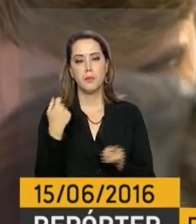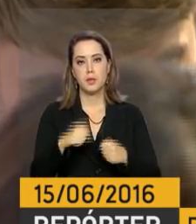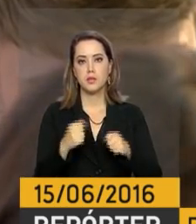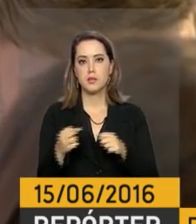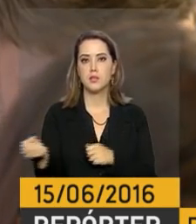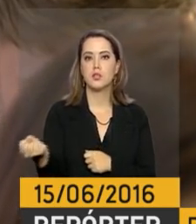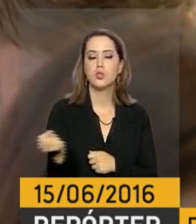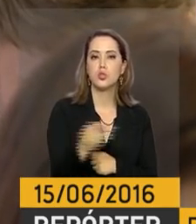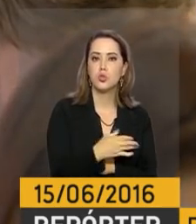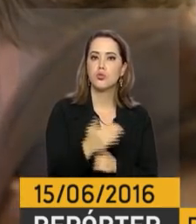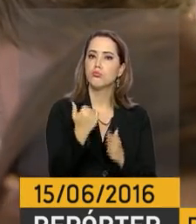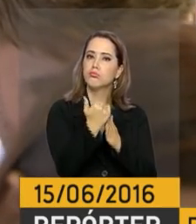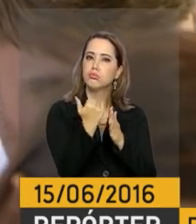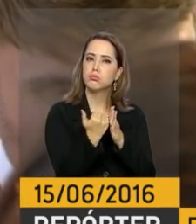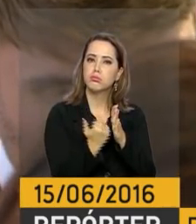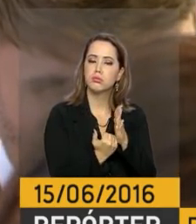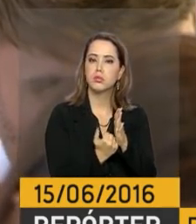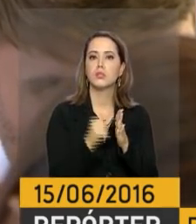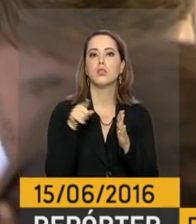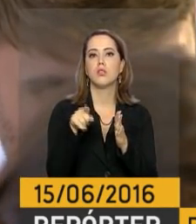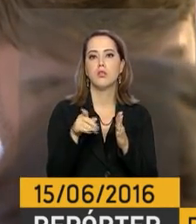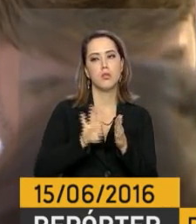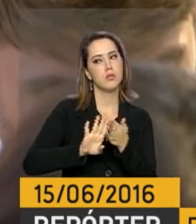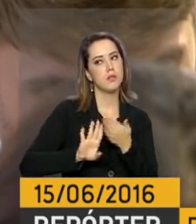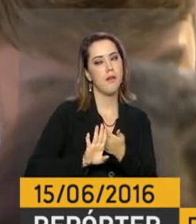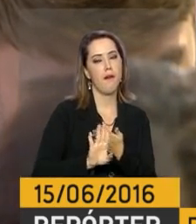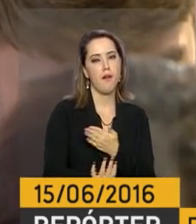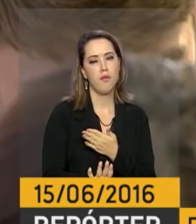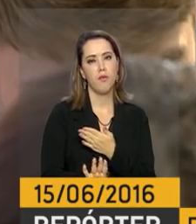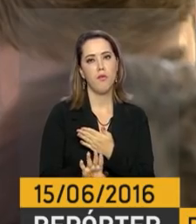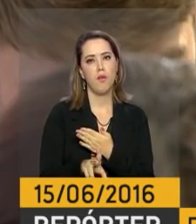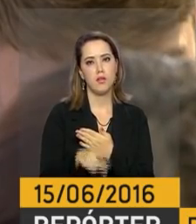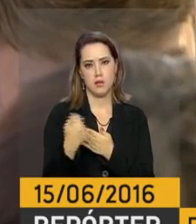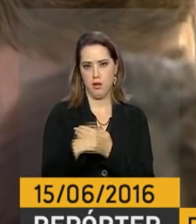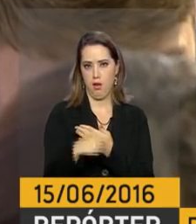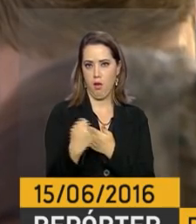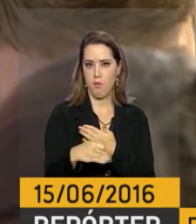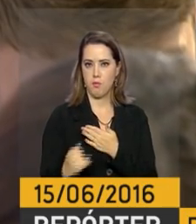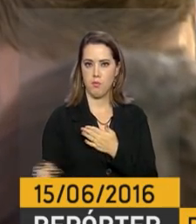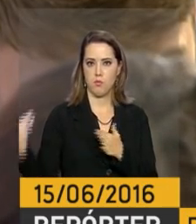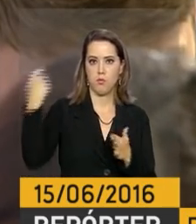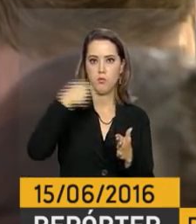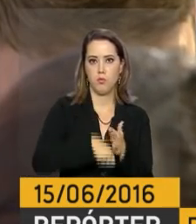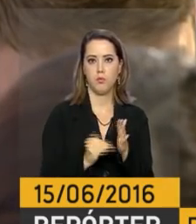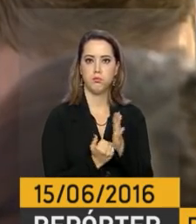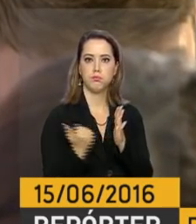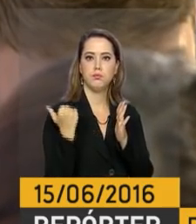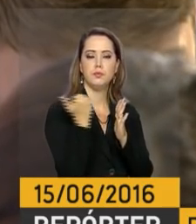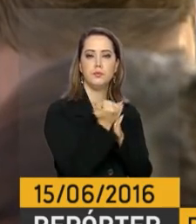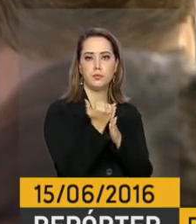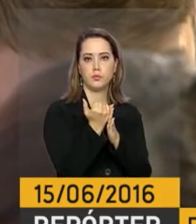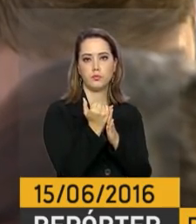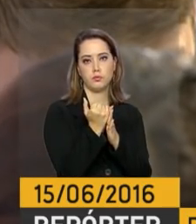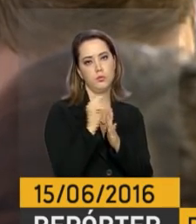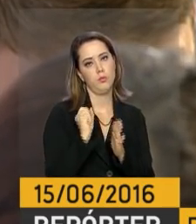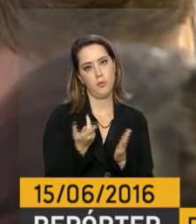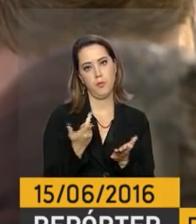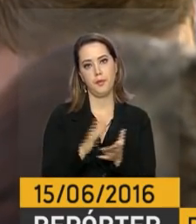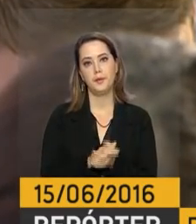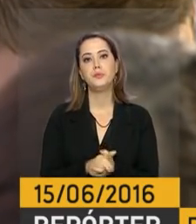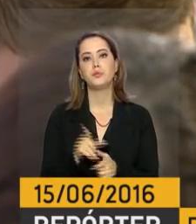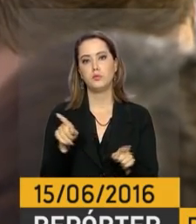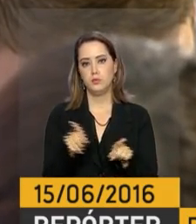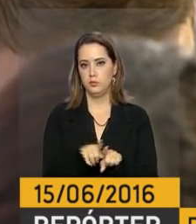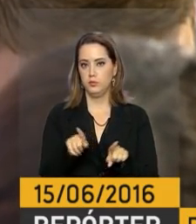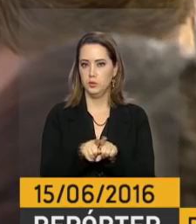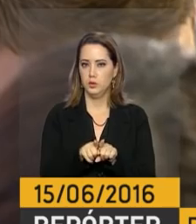saber se o senhor afasta a possibilidade de aumento de impostos, que é o que eles dizem que é preciso atuar do lado da receita. Eh, e